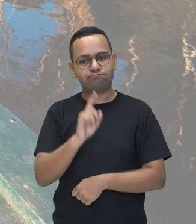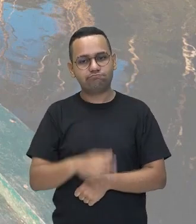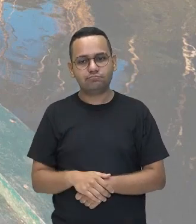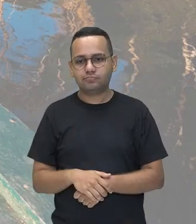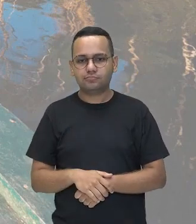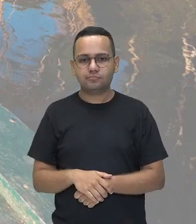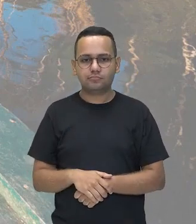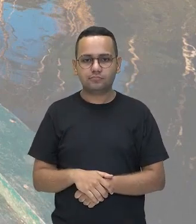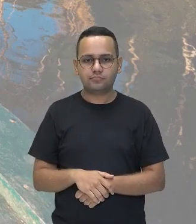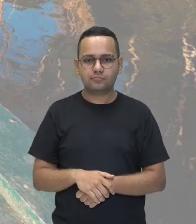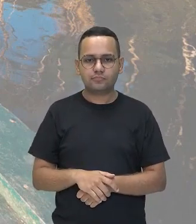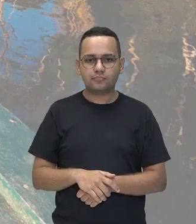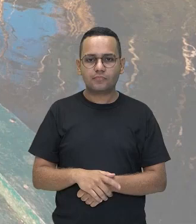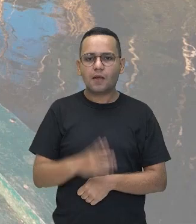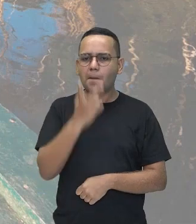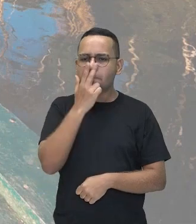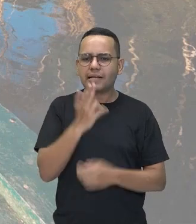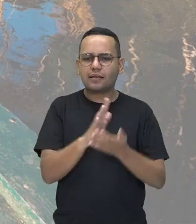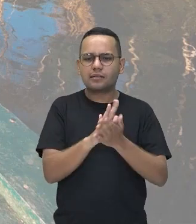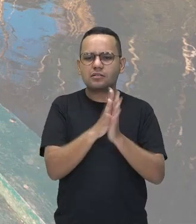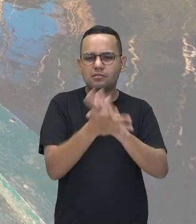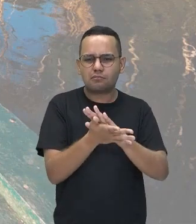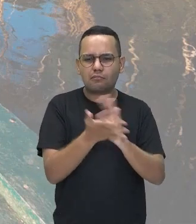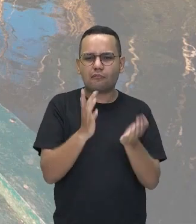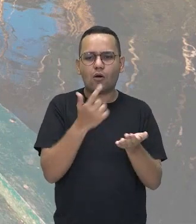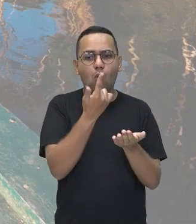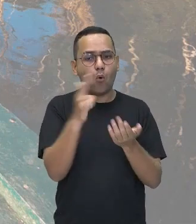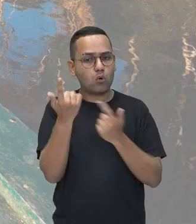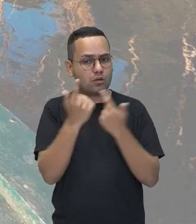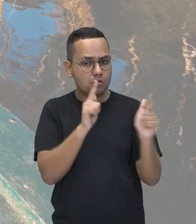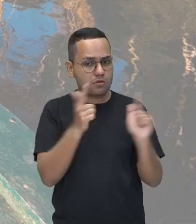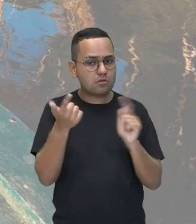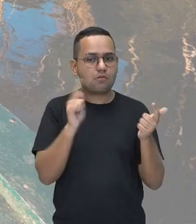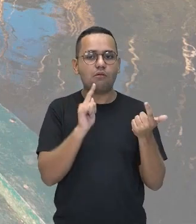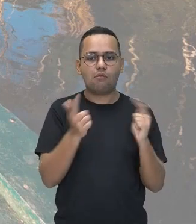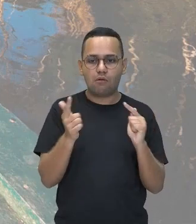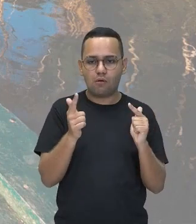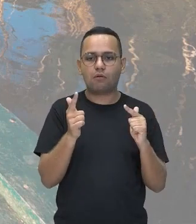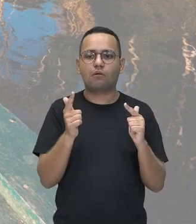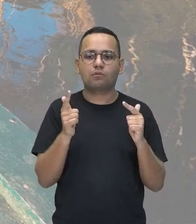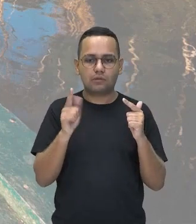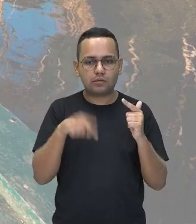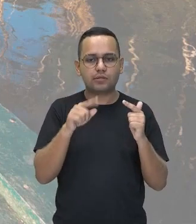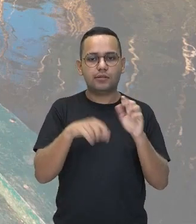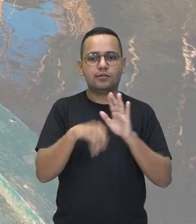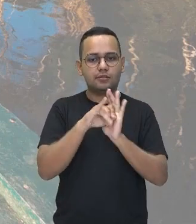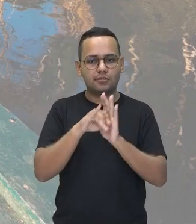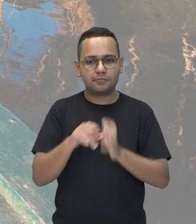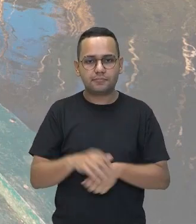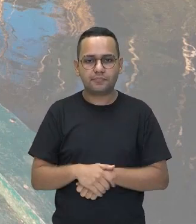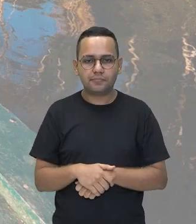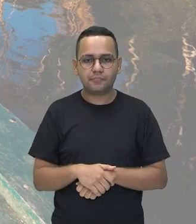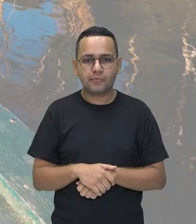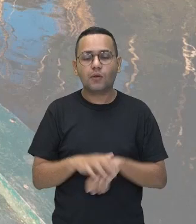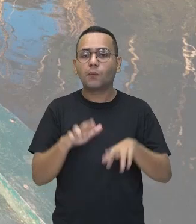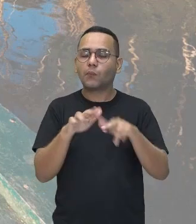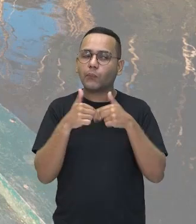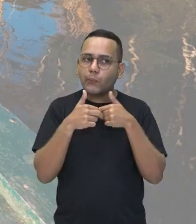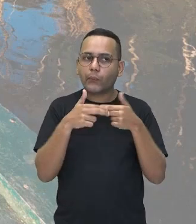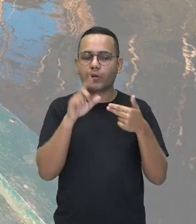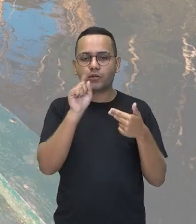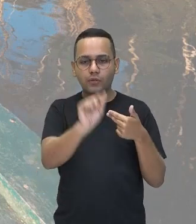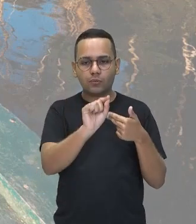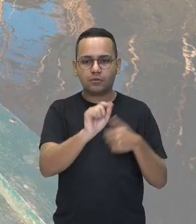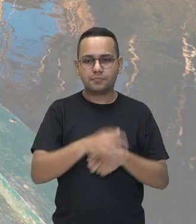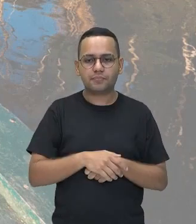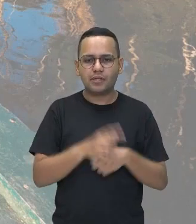quê? Essa diversidade cultural a qual nós pertencemos, não é mesmo? Então, cada comunidade,